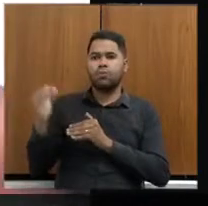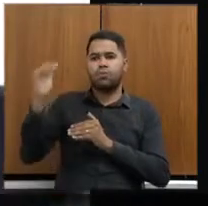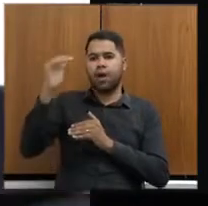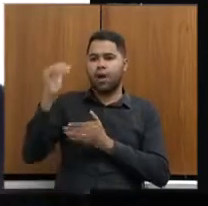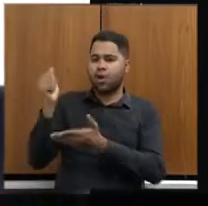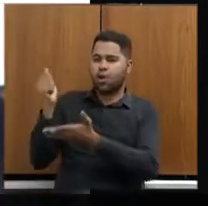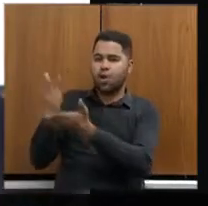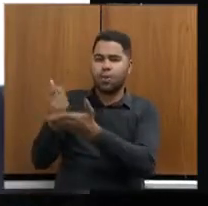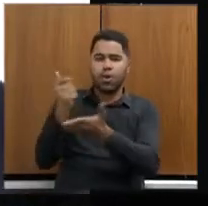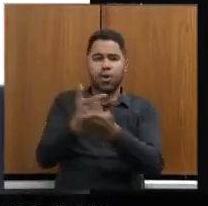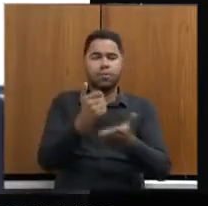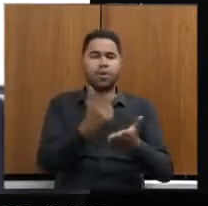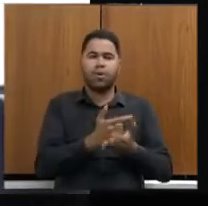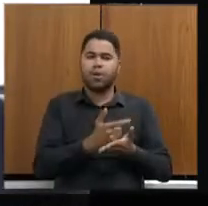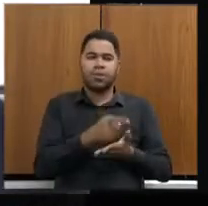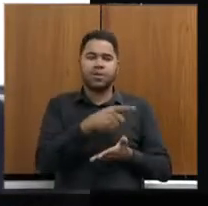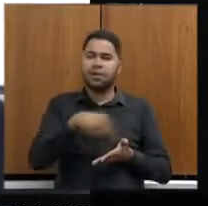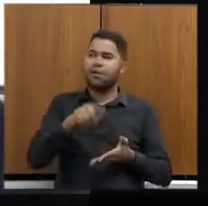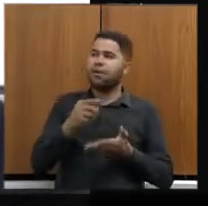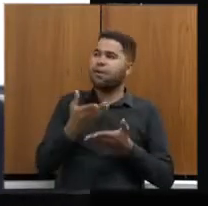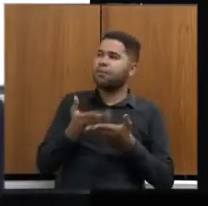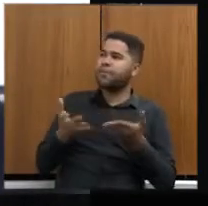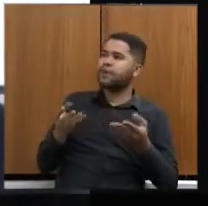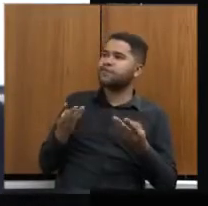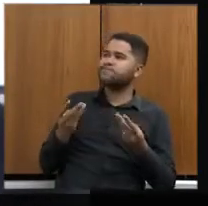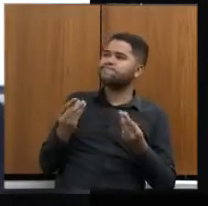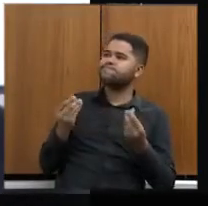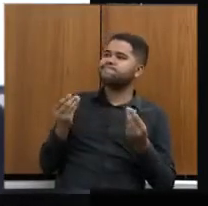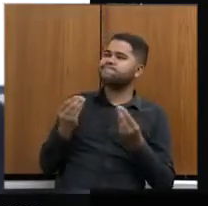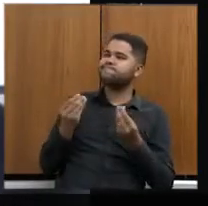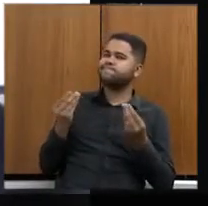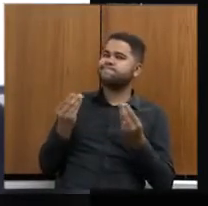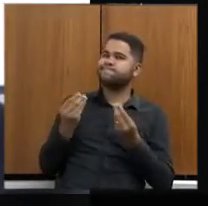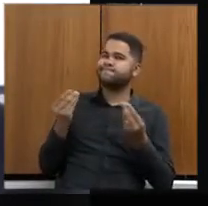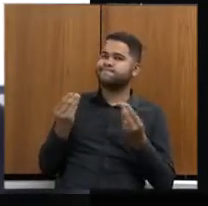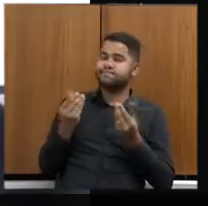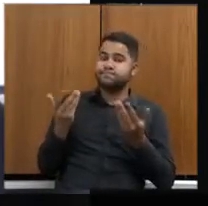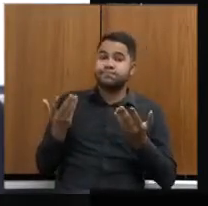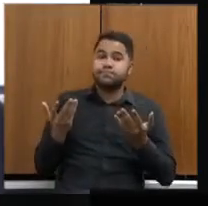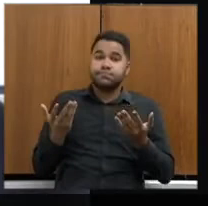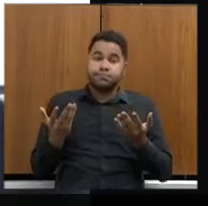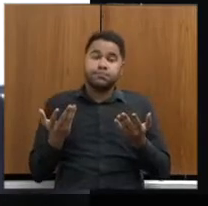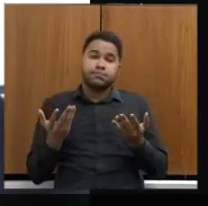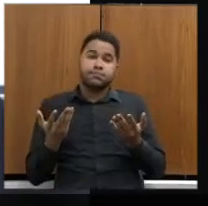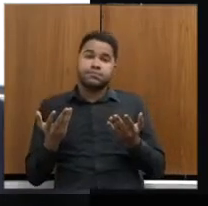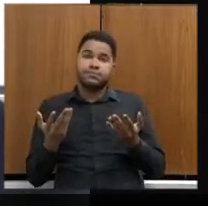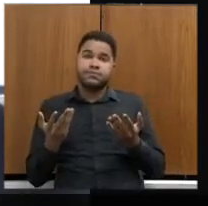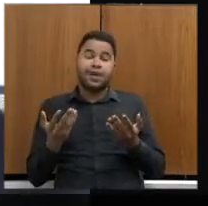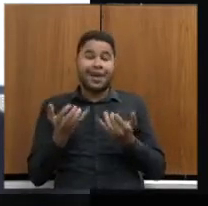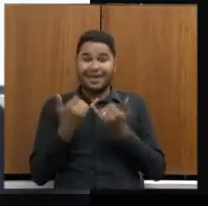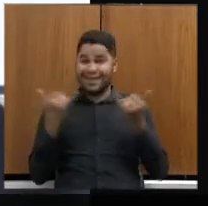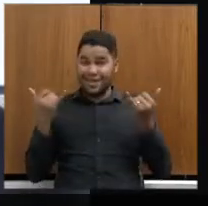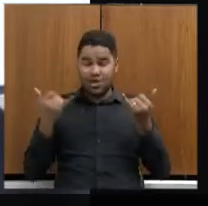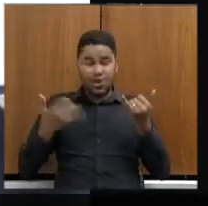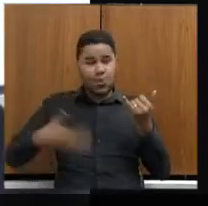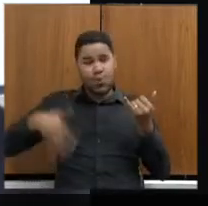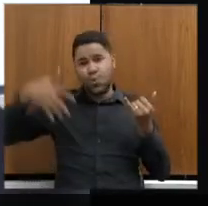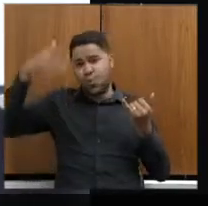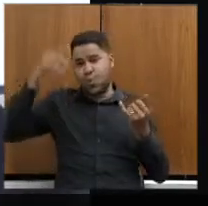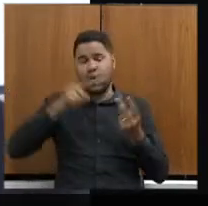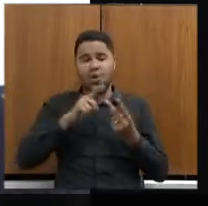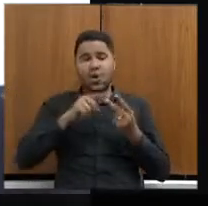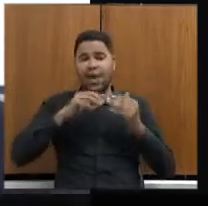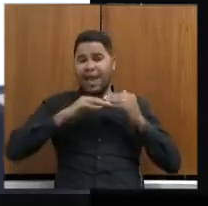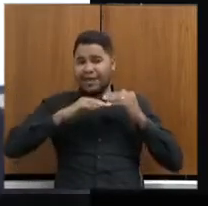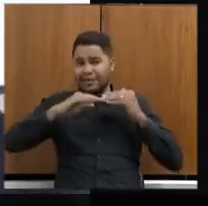compra de outro e tá tirando aquele Sabe aquele sentido social do projeto sair a energia para cara é a